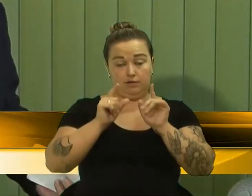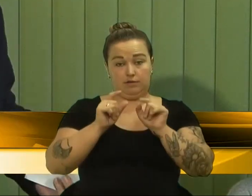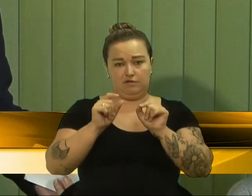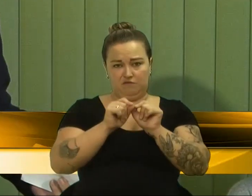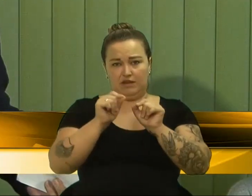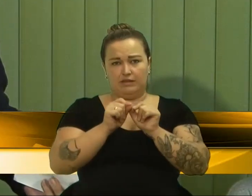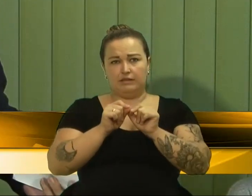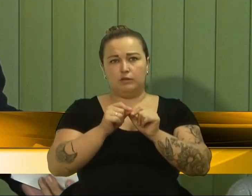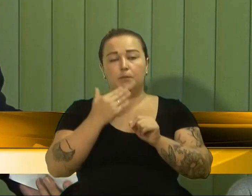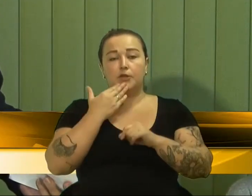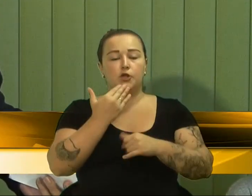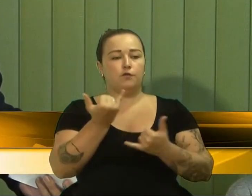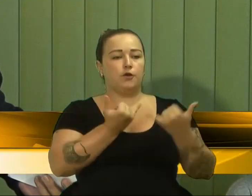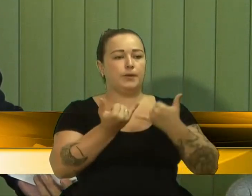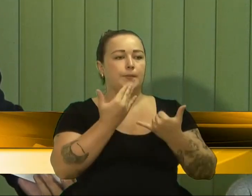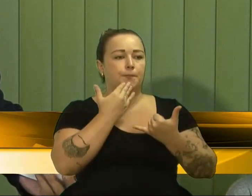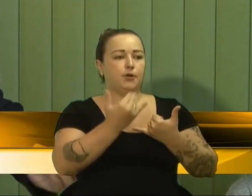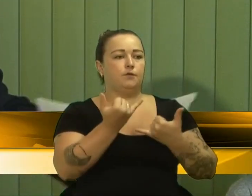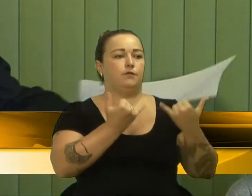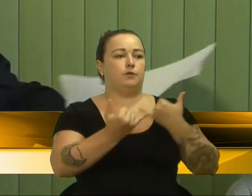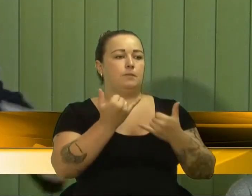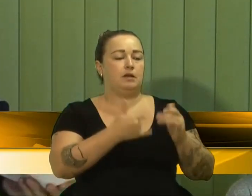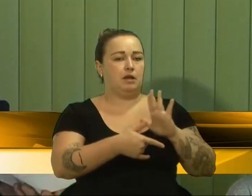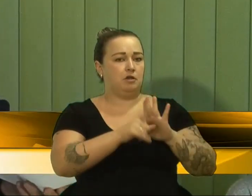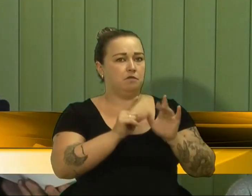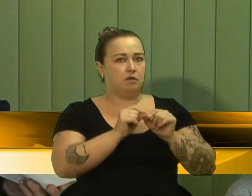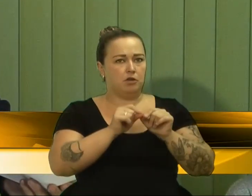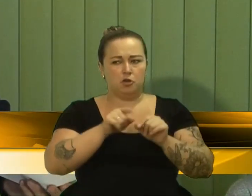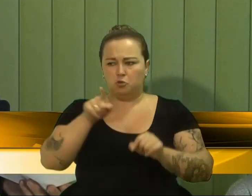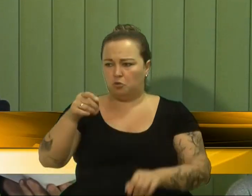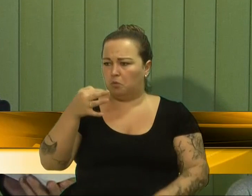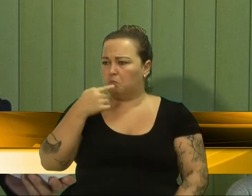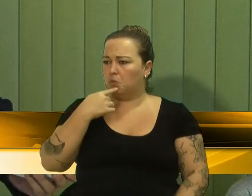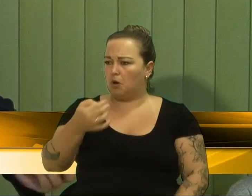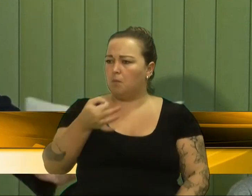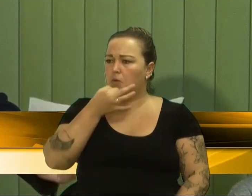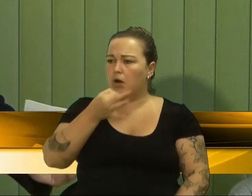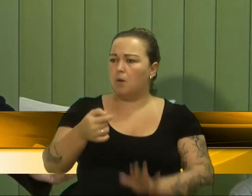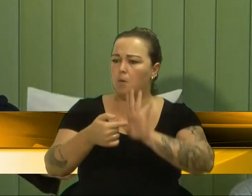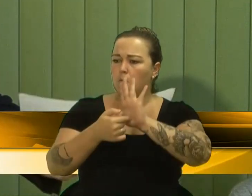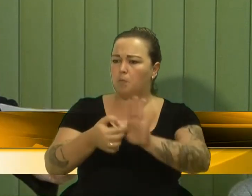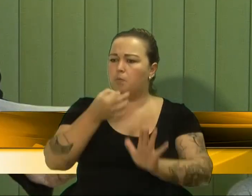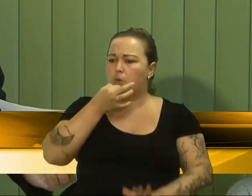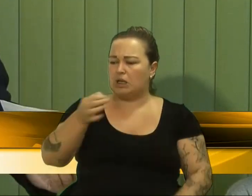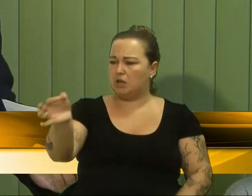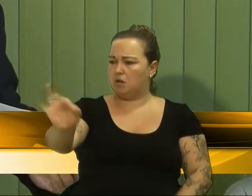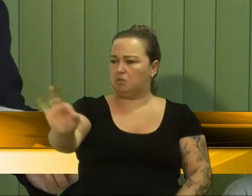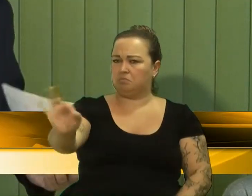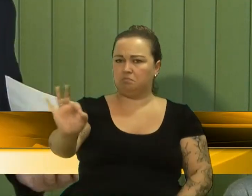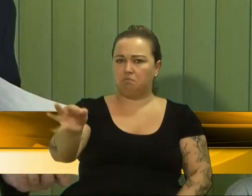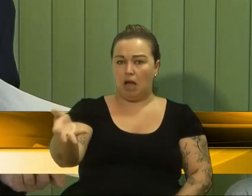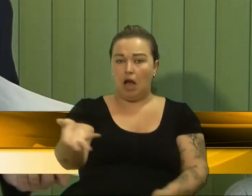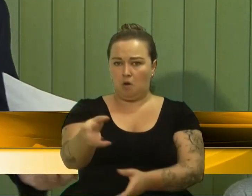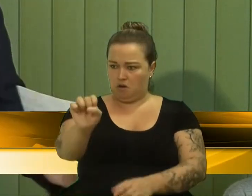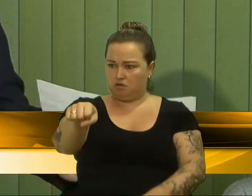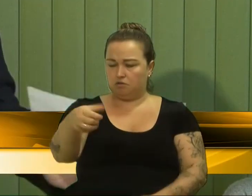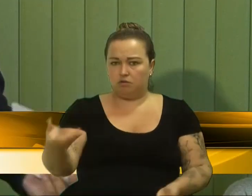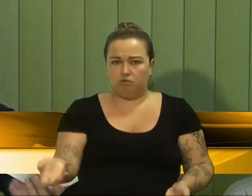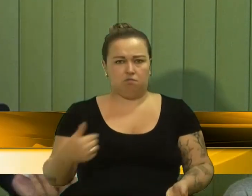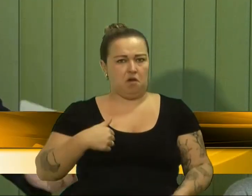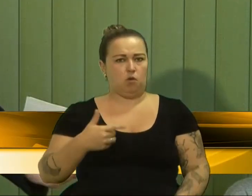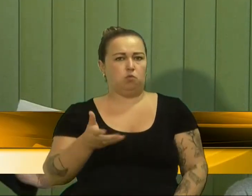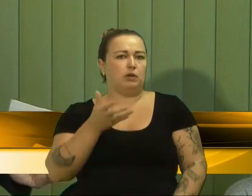o campeão de pedidos de informações aqui, o senhor não se manifestava assim antes, né? Antes não, agora sim. Eu não estou